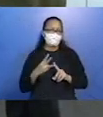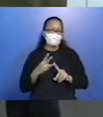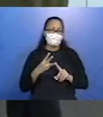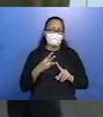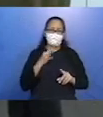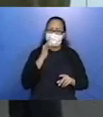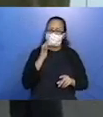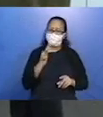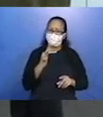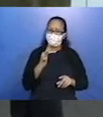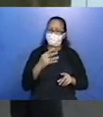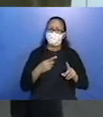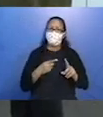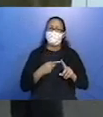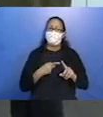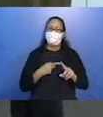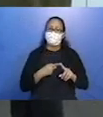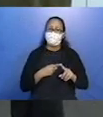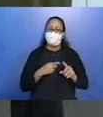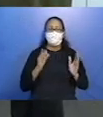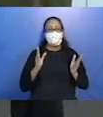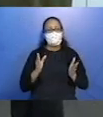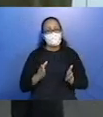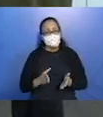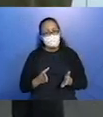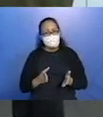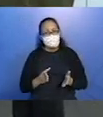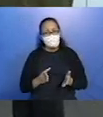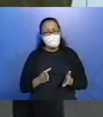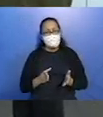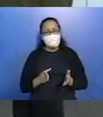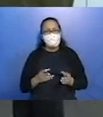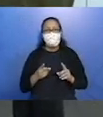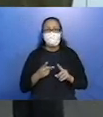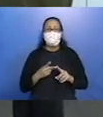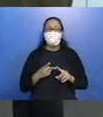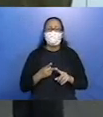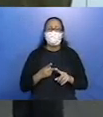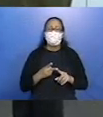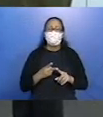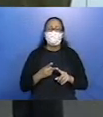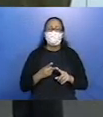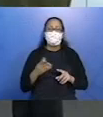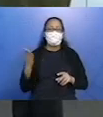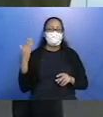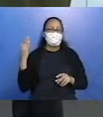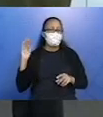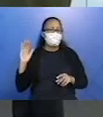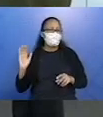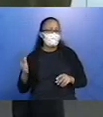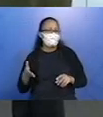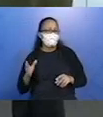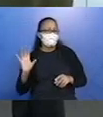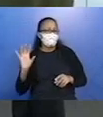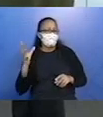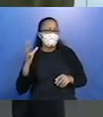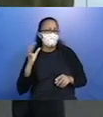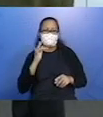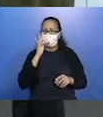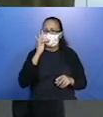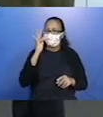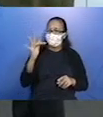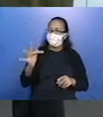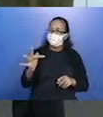agora? No passado, o que já aconteceu. E no futuro, o que ainda vai